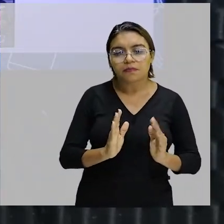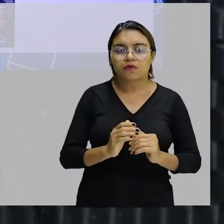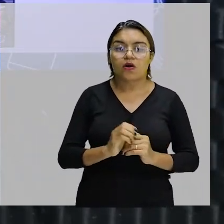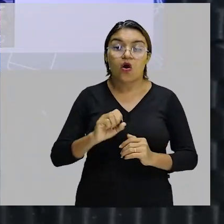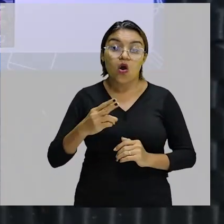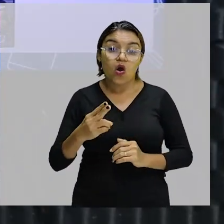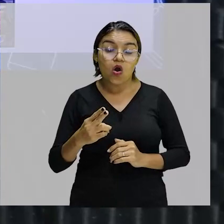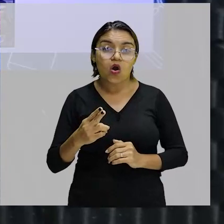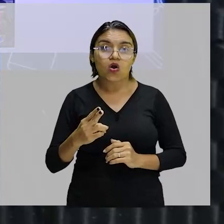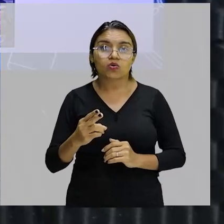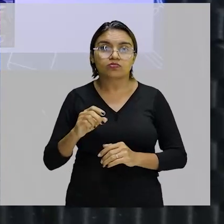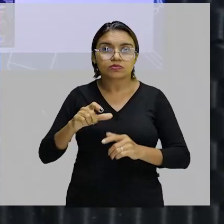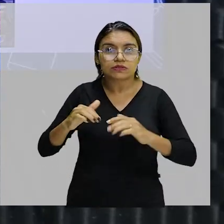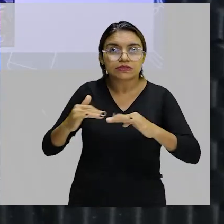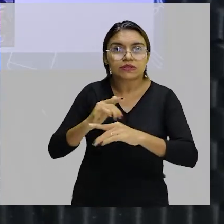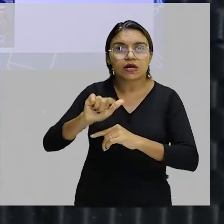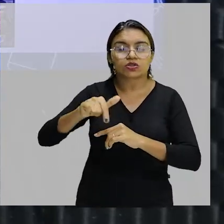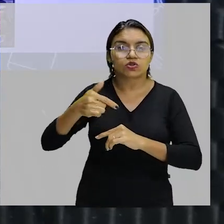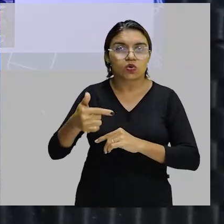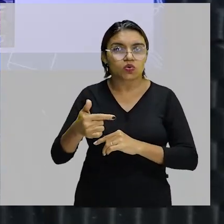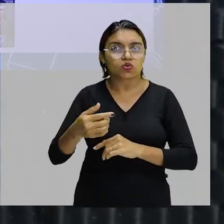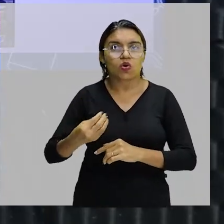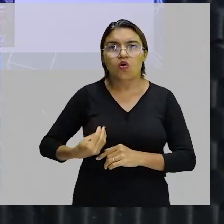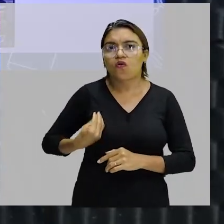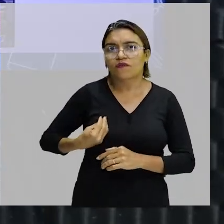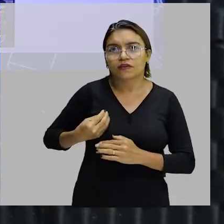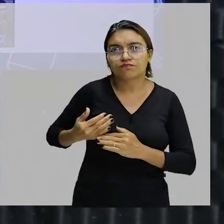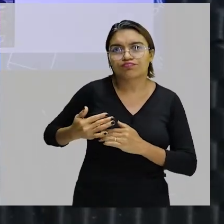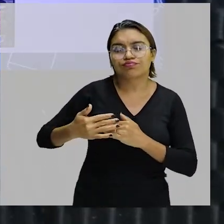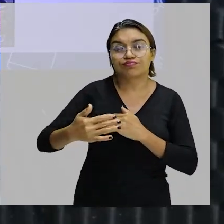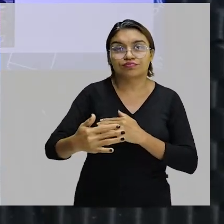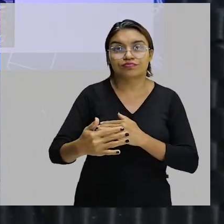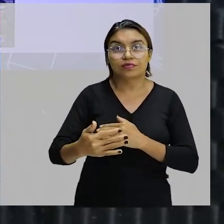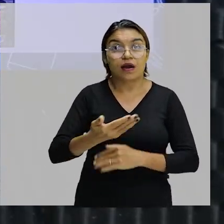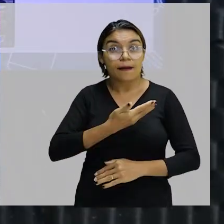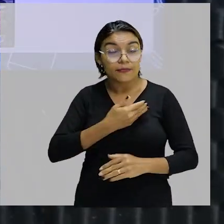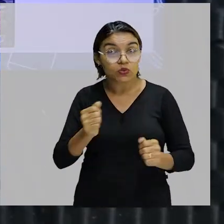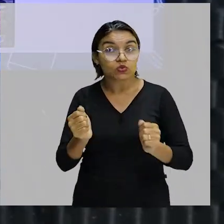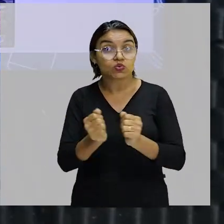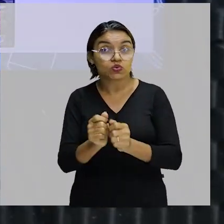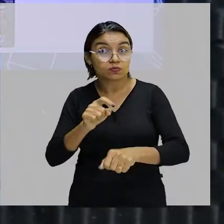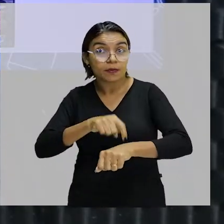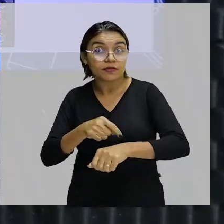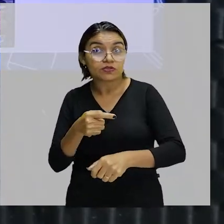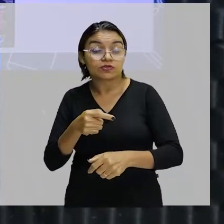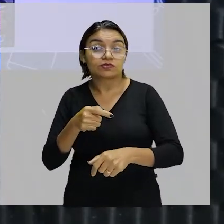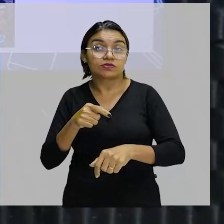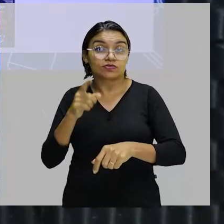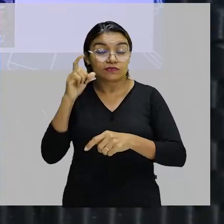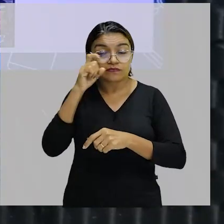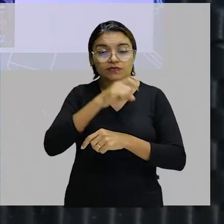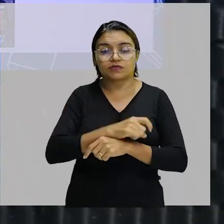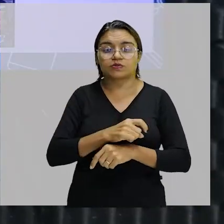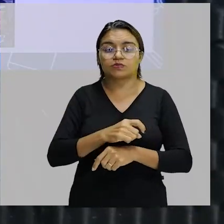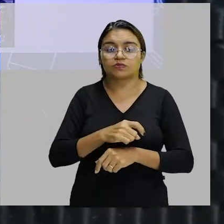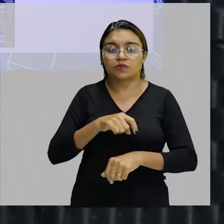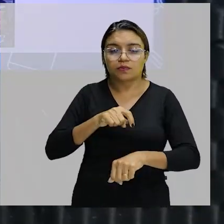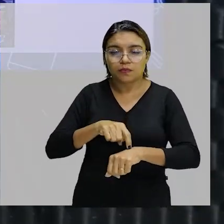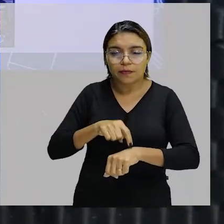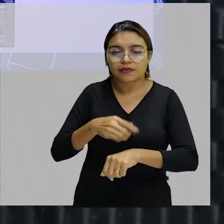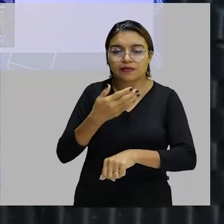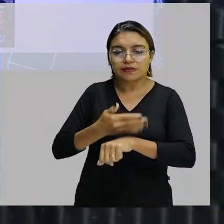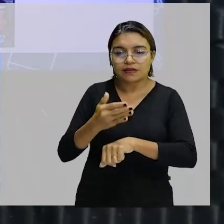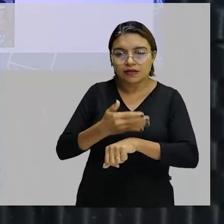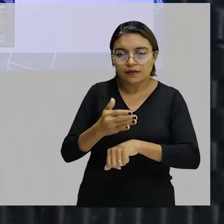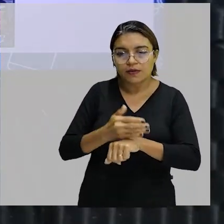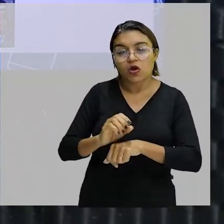para a vida toda. E são esses amigos que estarão com ele nos momentos difíceis, durante os treinamentos ou até mesmo nas